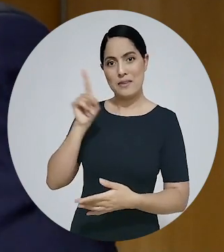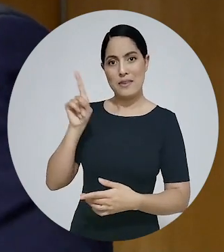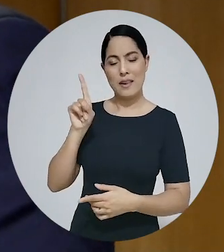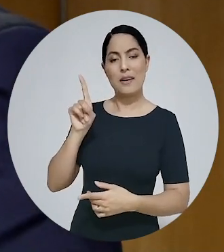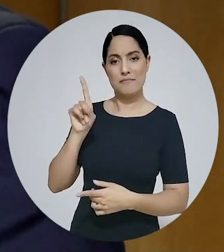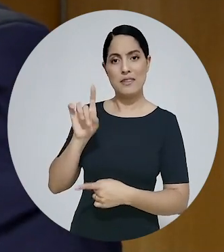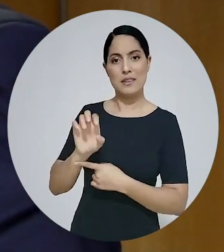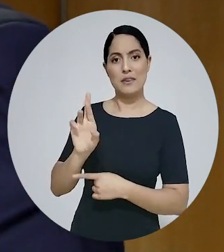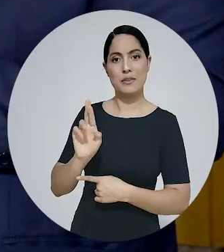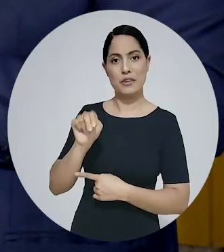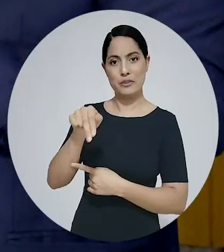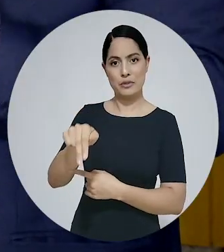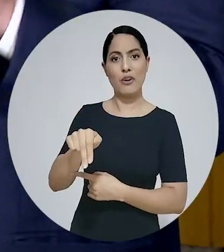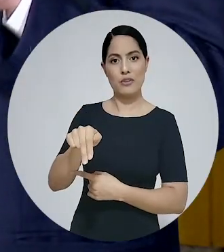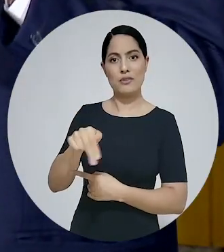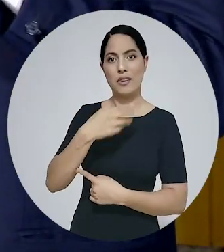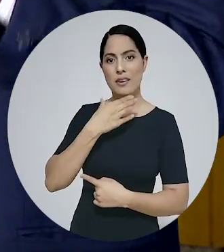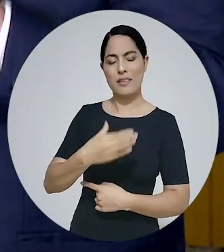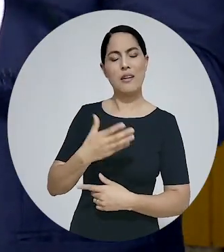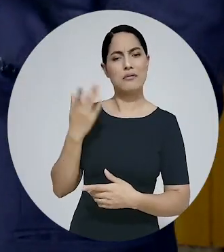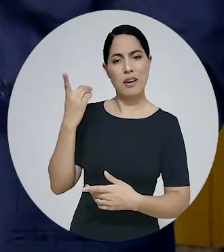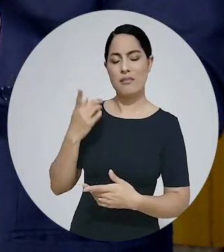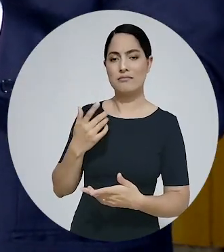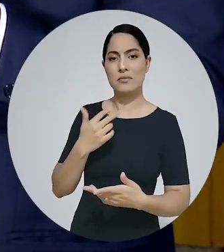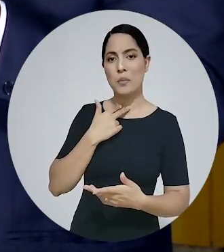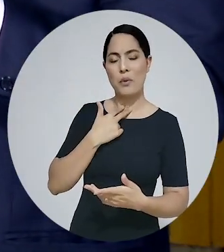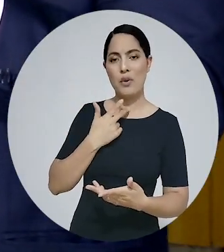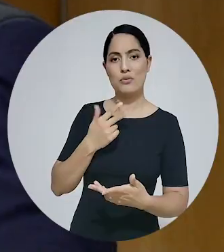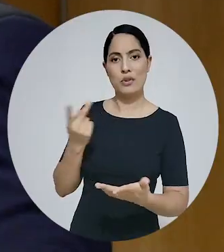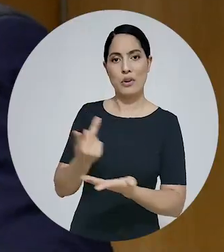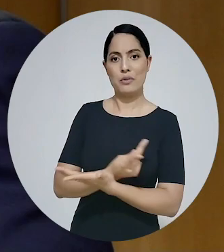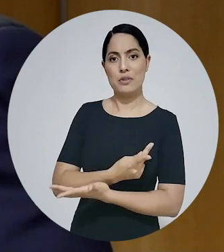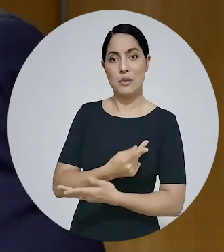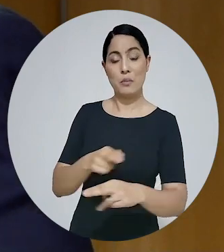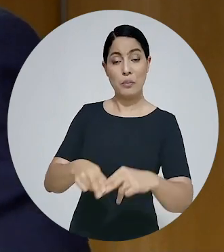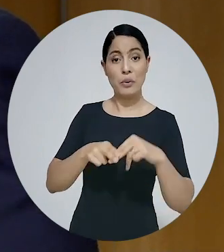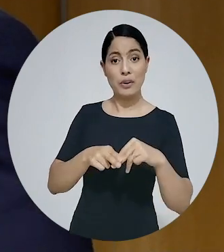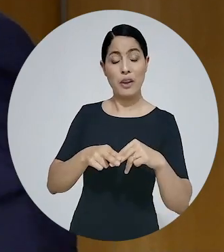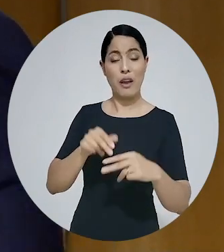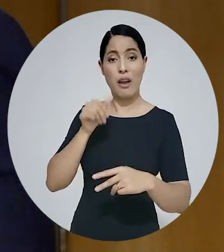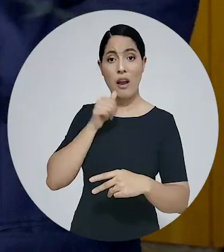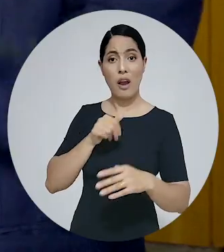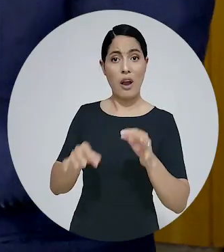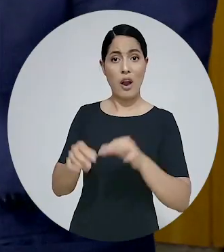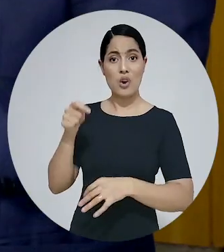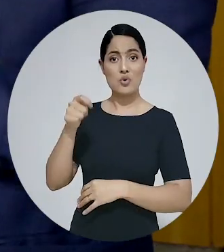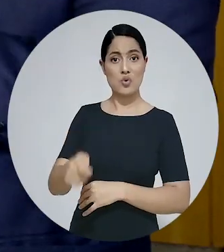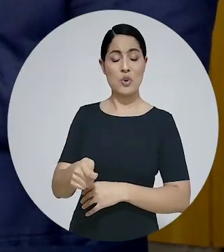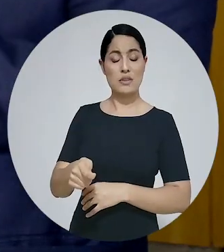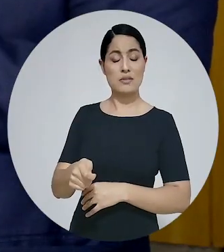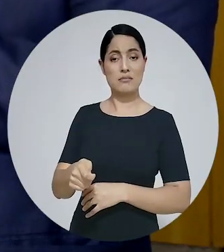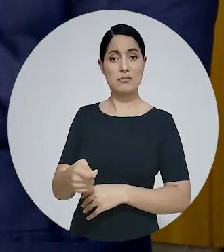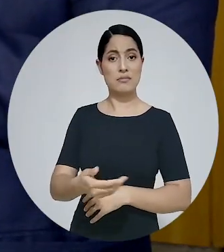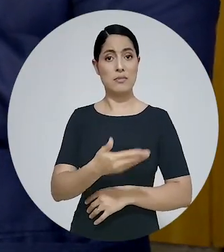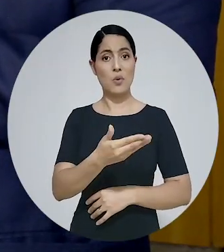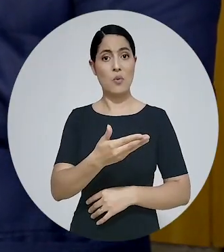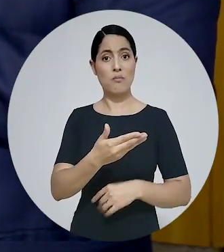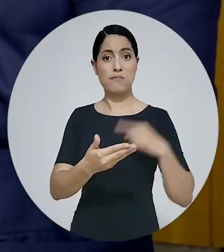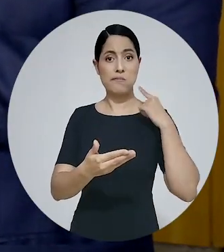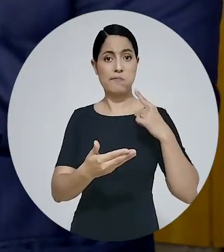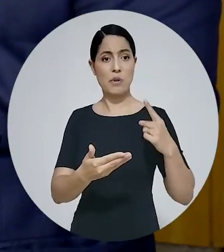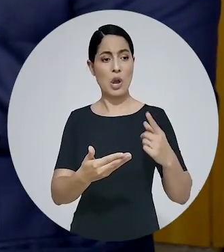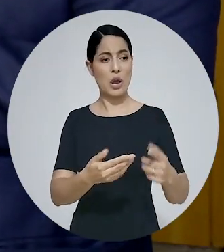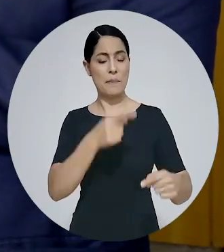vimos acontecer lá em Natal, a juíza negar o pedido do advogado, não deixar o advogado realizar o seu pedido